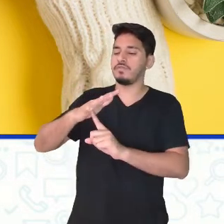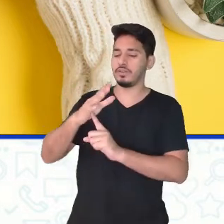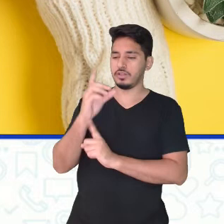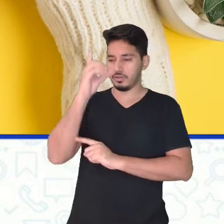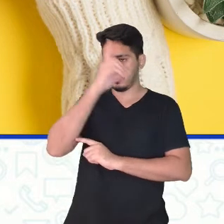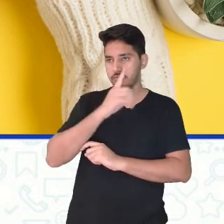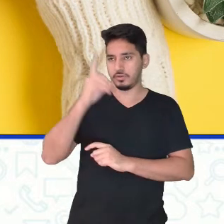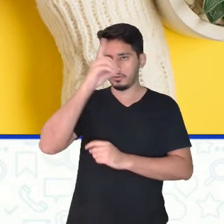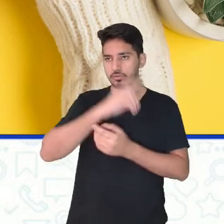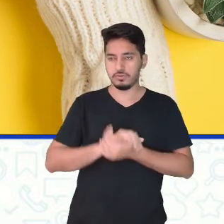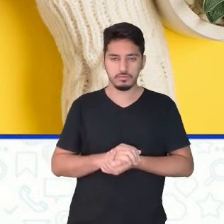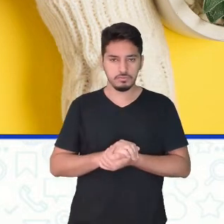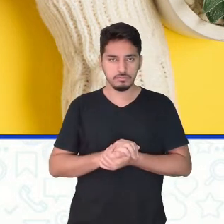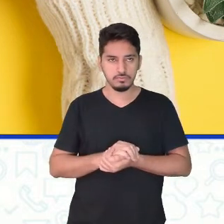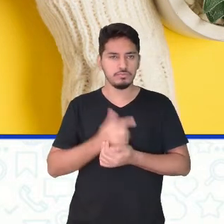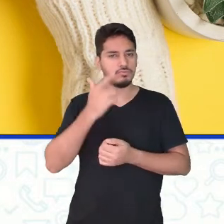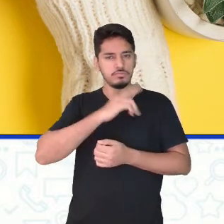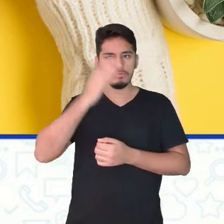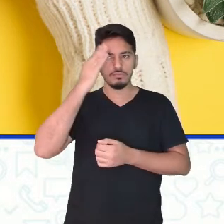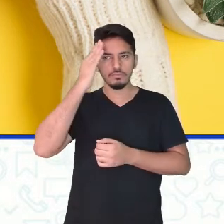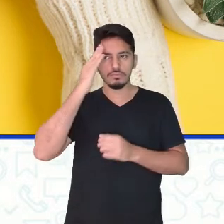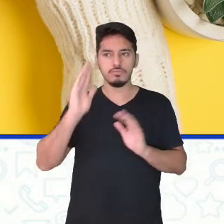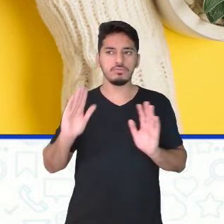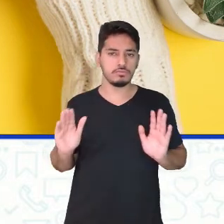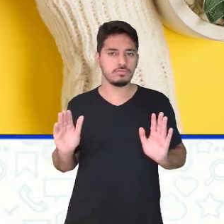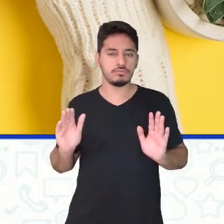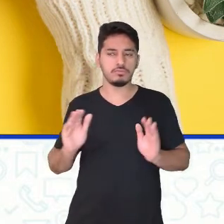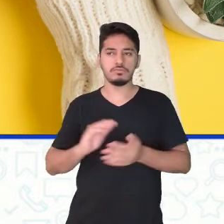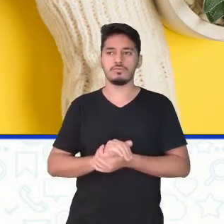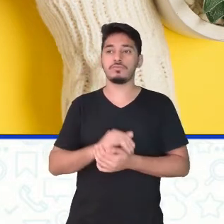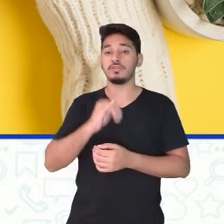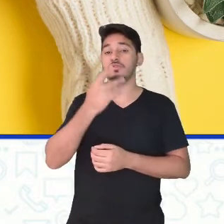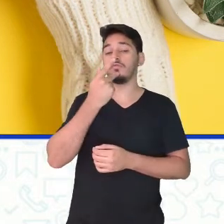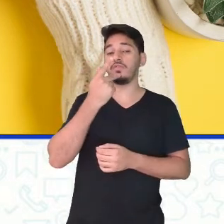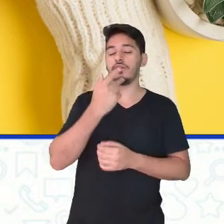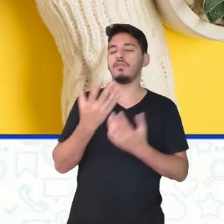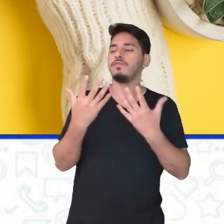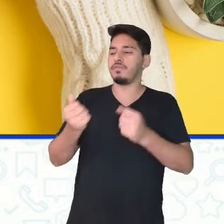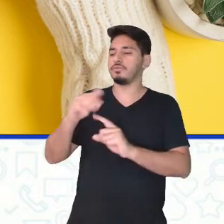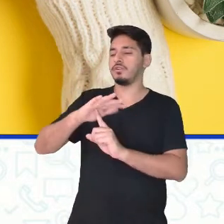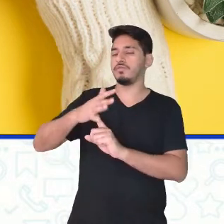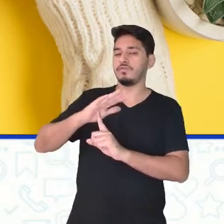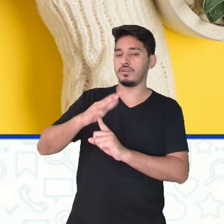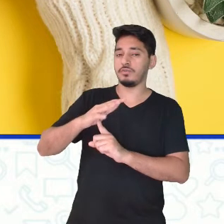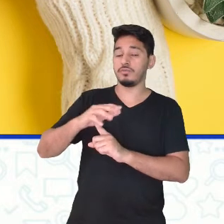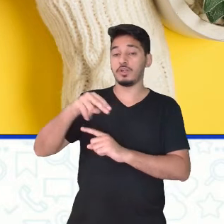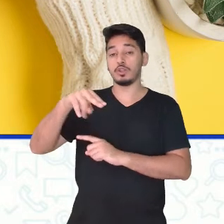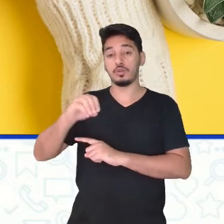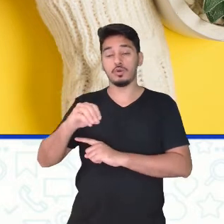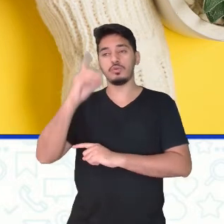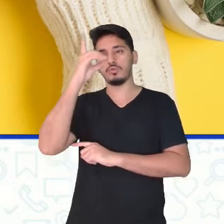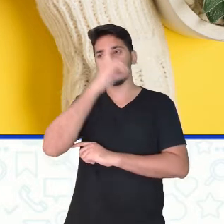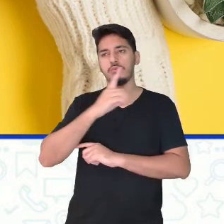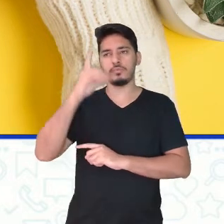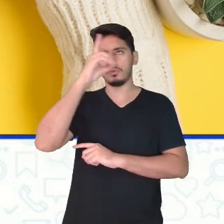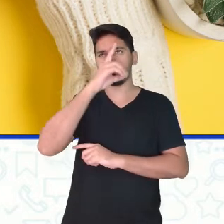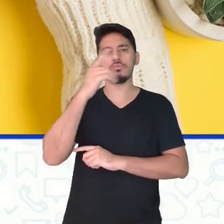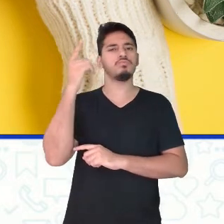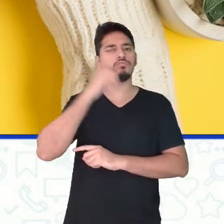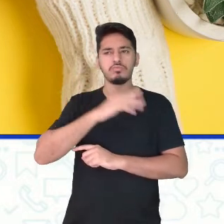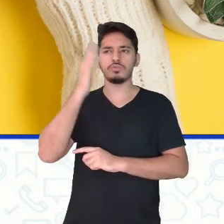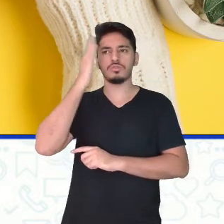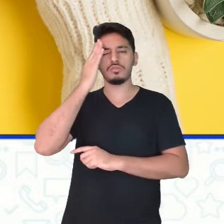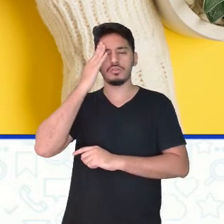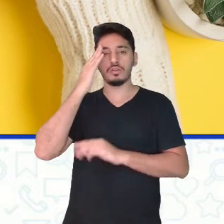domingo. Eu consigo entender a frase, né, professora Adriana? Sim. Se eu disser assim, vamos à feira no domingo, eu também entendo a